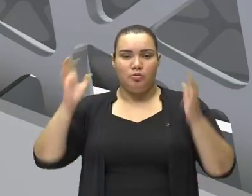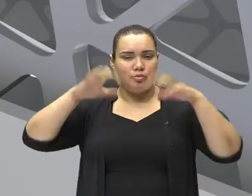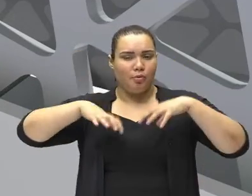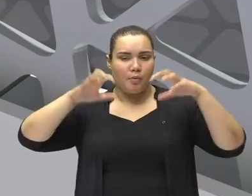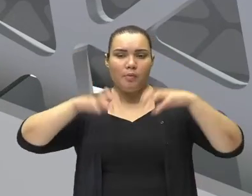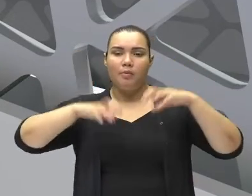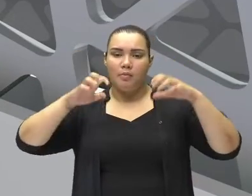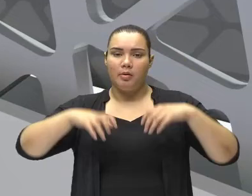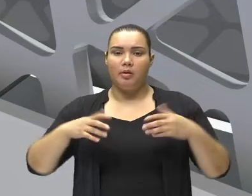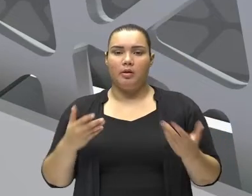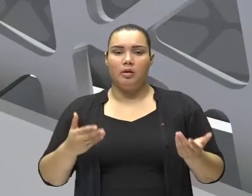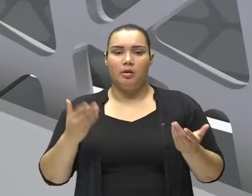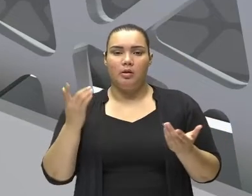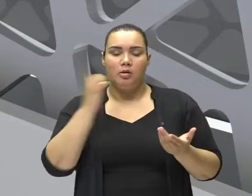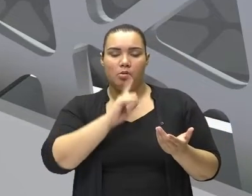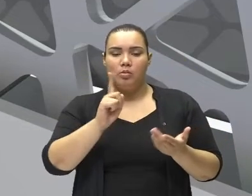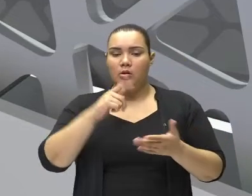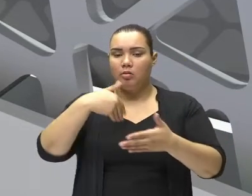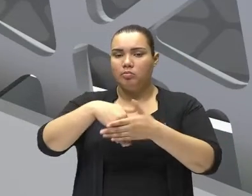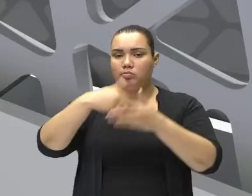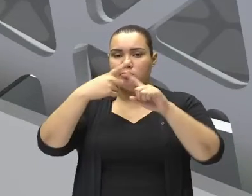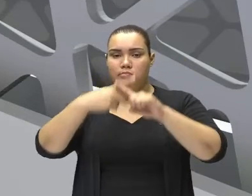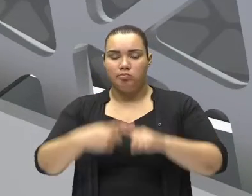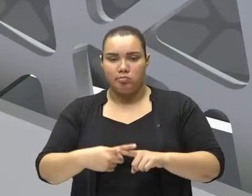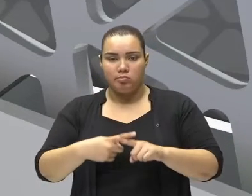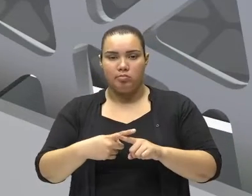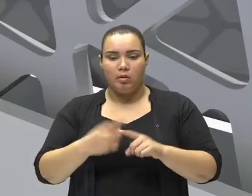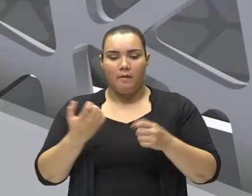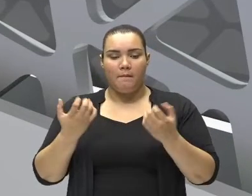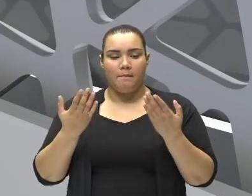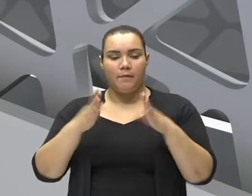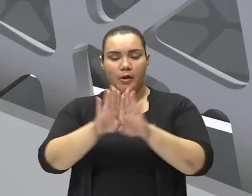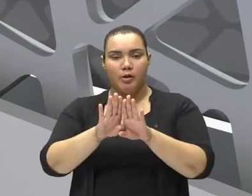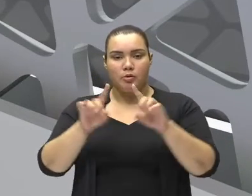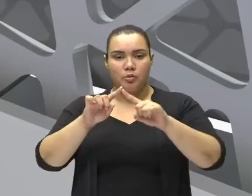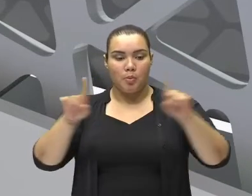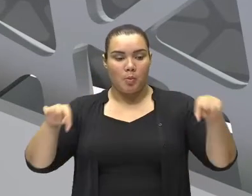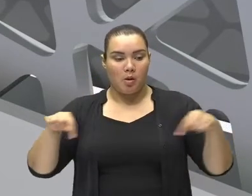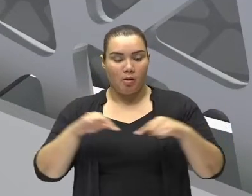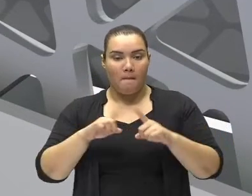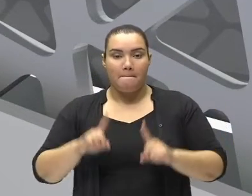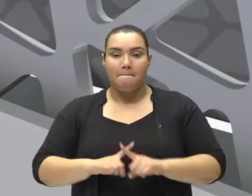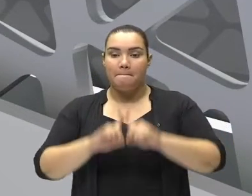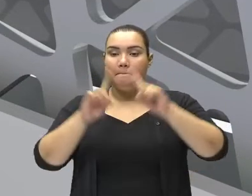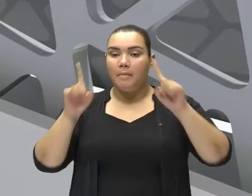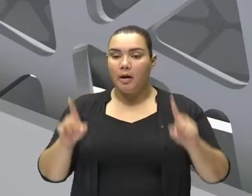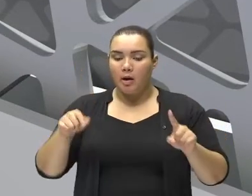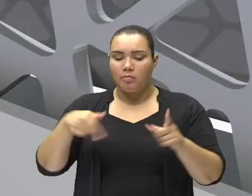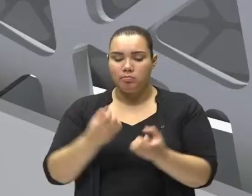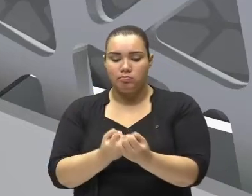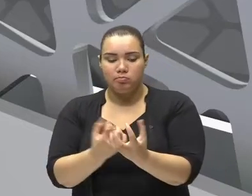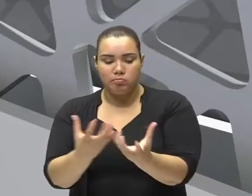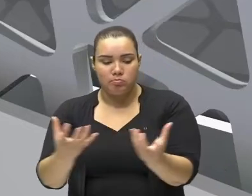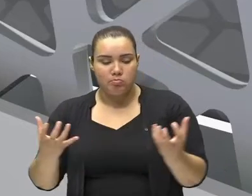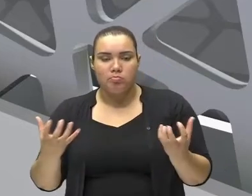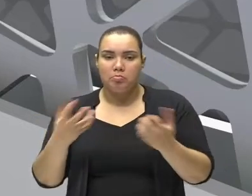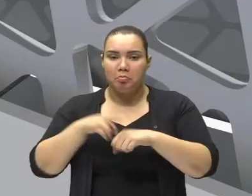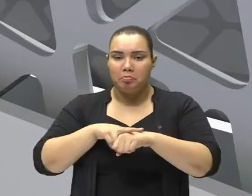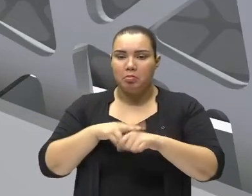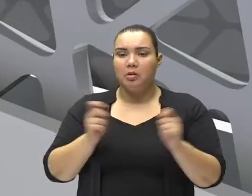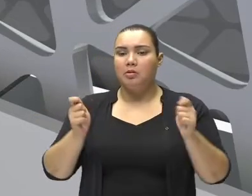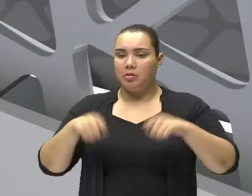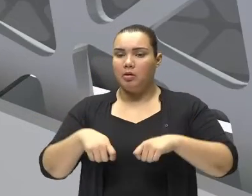muito, a gente interditou ali o campo. Porém, o gramado continua em boas condições. É